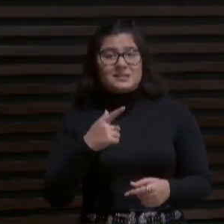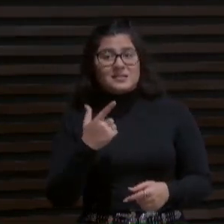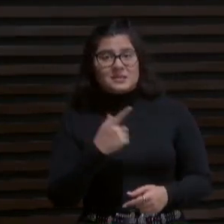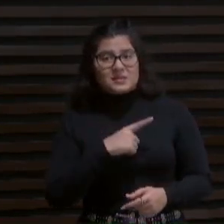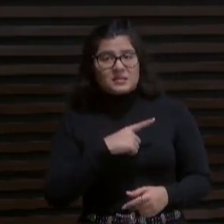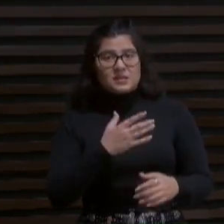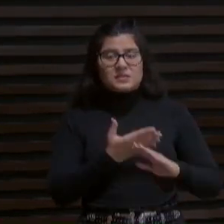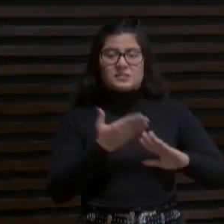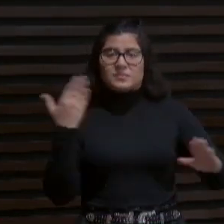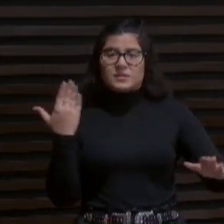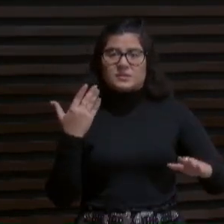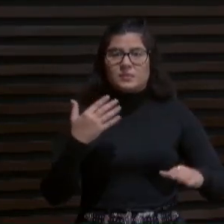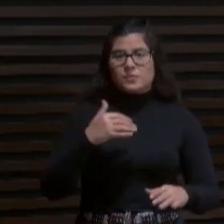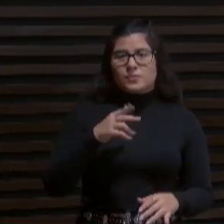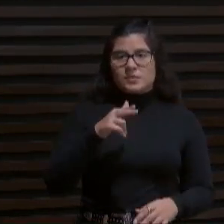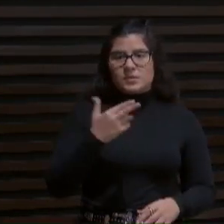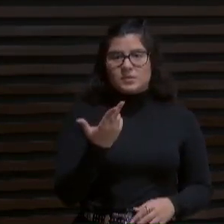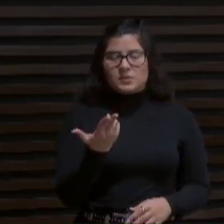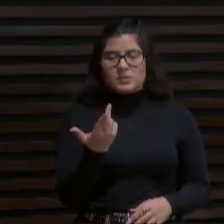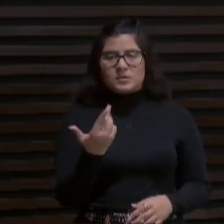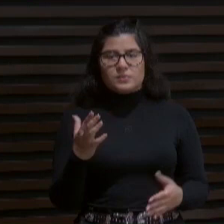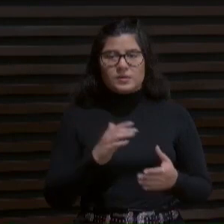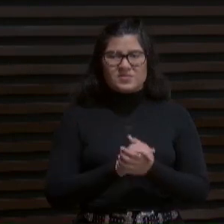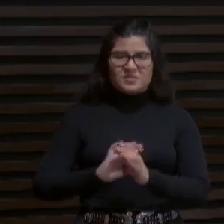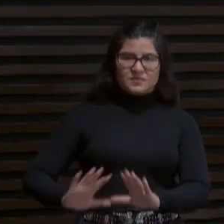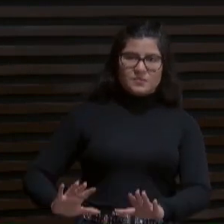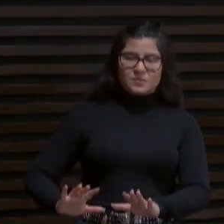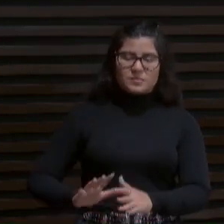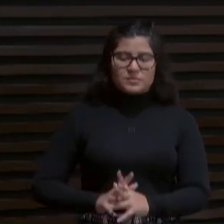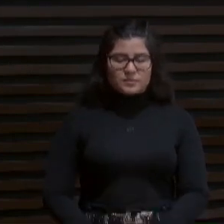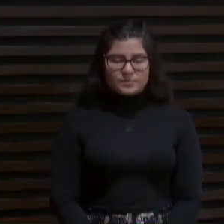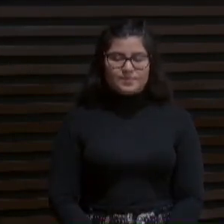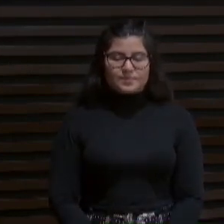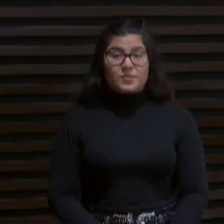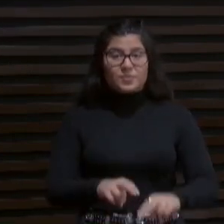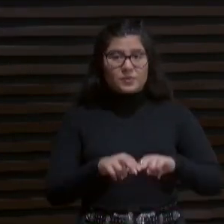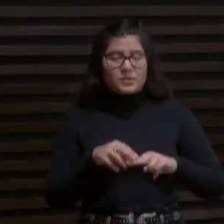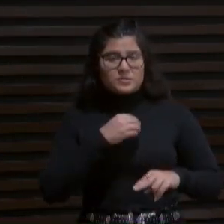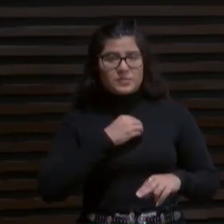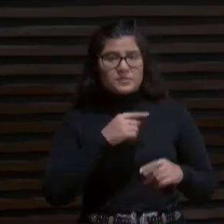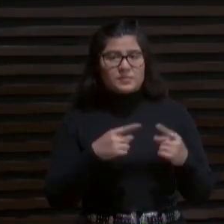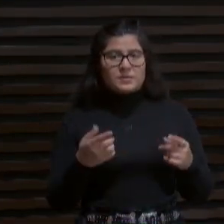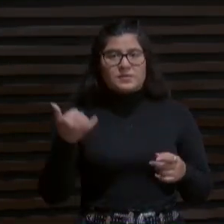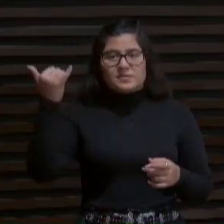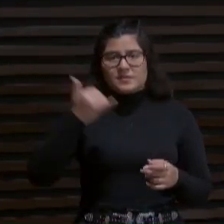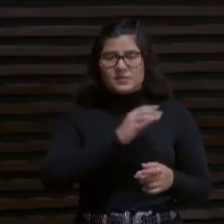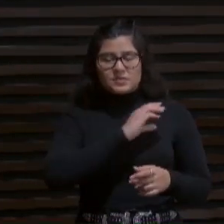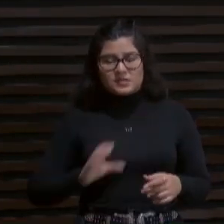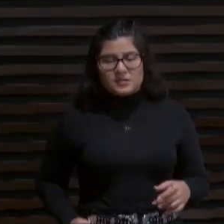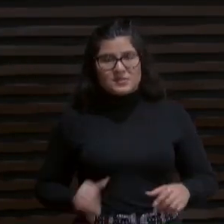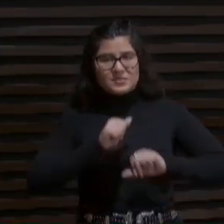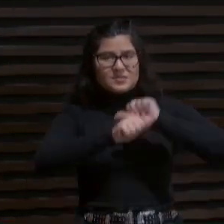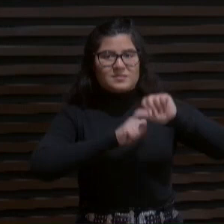um divórcio causado pelo pecado entre céus e terra. Mas na vinda de Cristo haverá uma